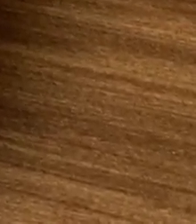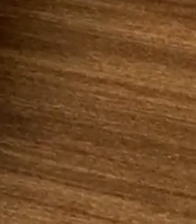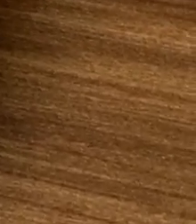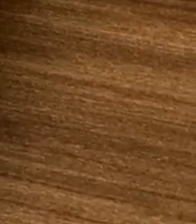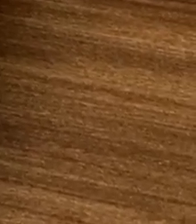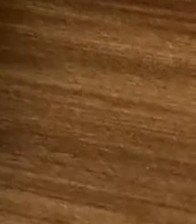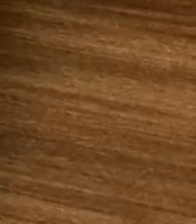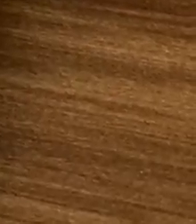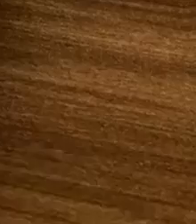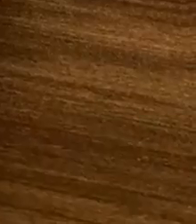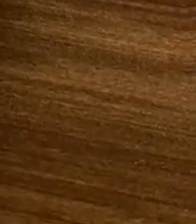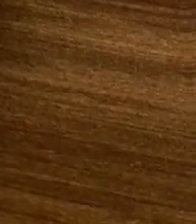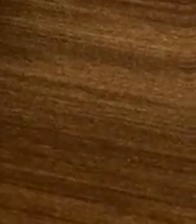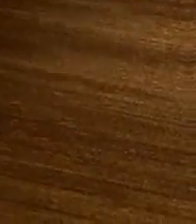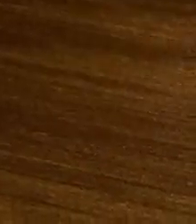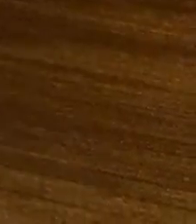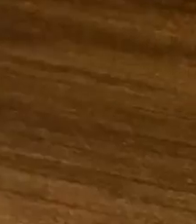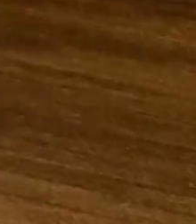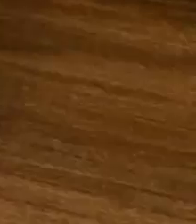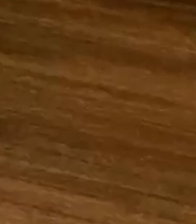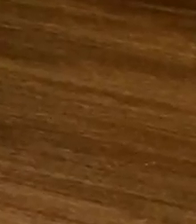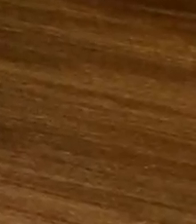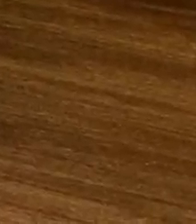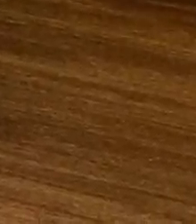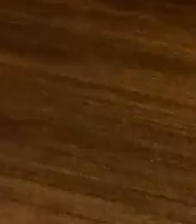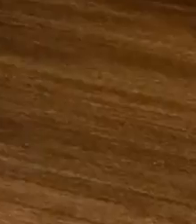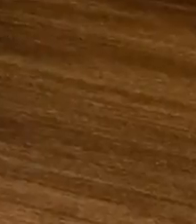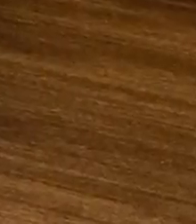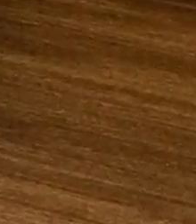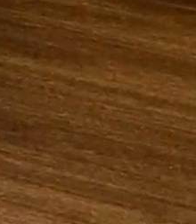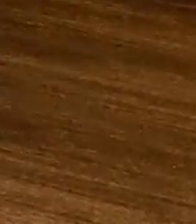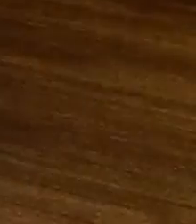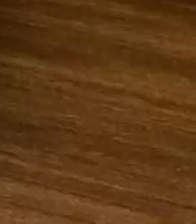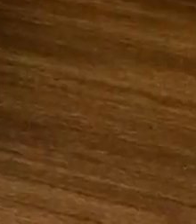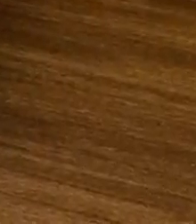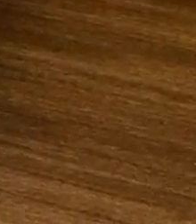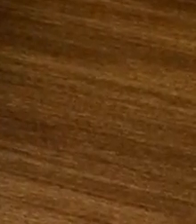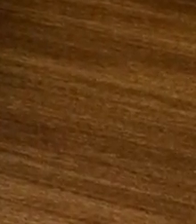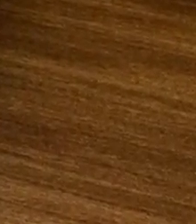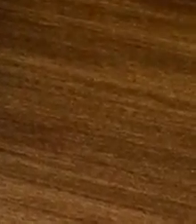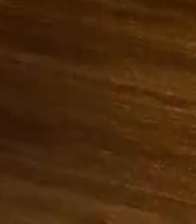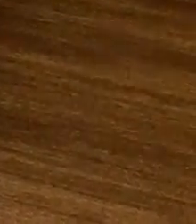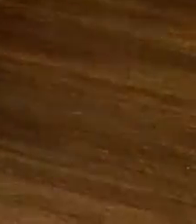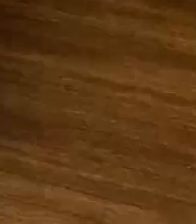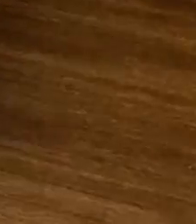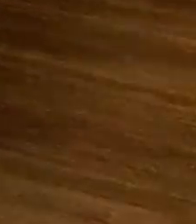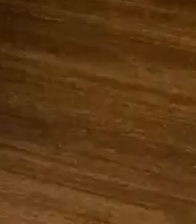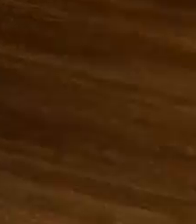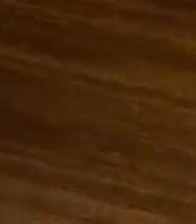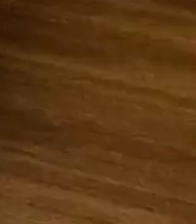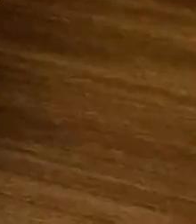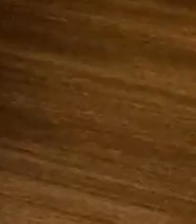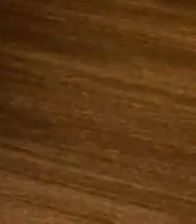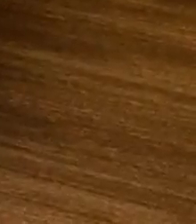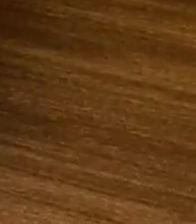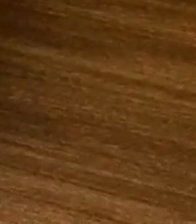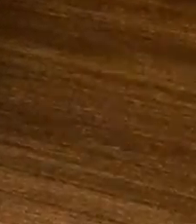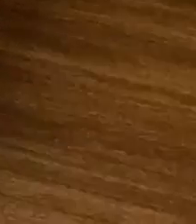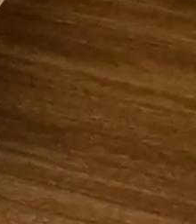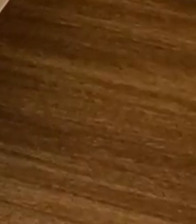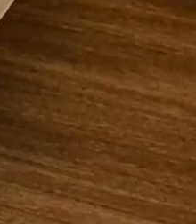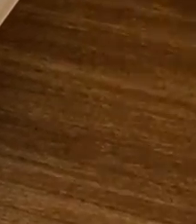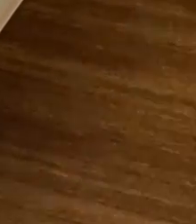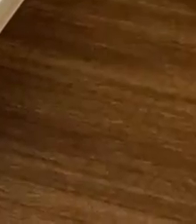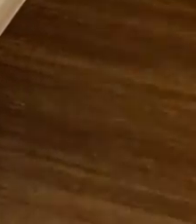torna muito diferente na sociedade dele entre os colegas entre os familiares na escola e ele acaba conhecendo um outro garoto que também